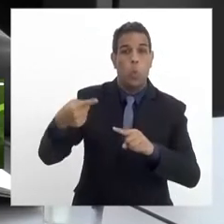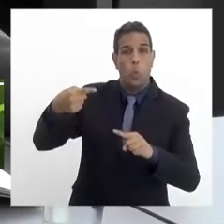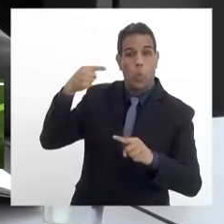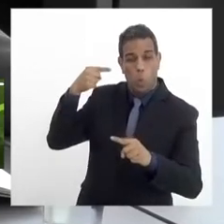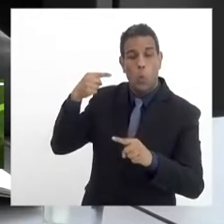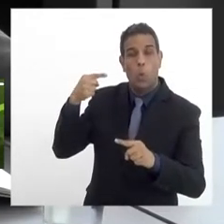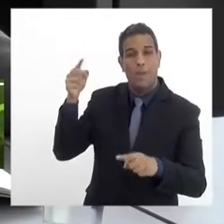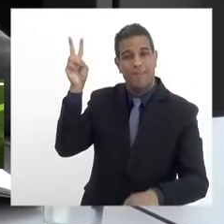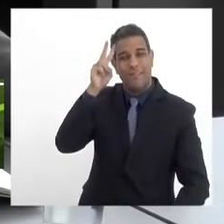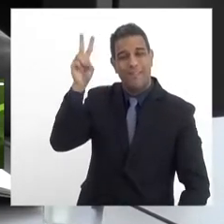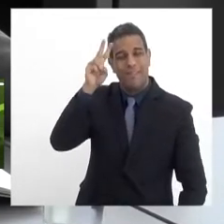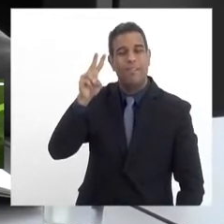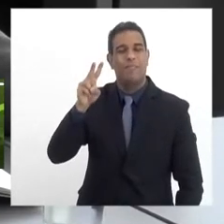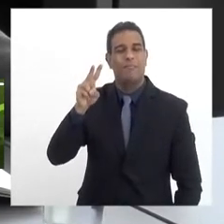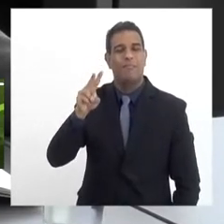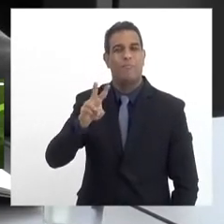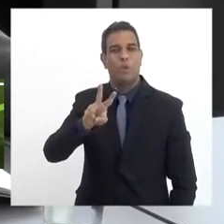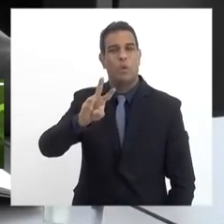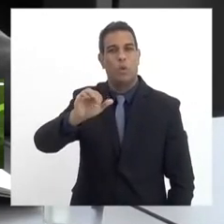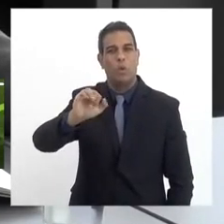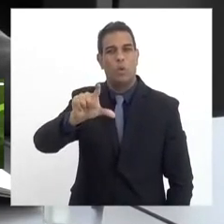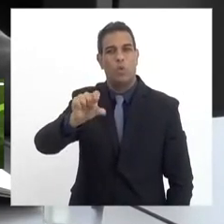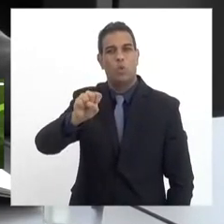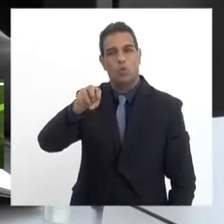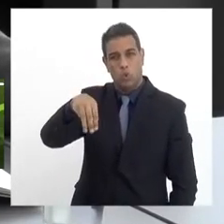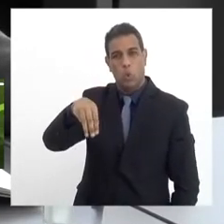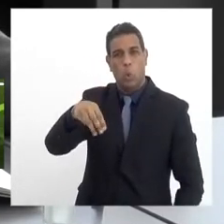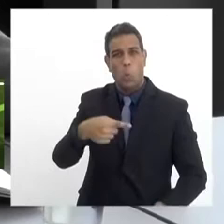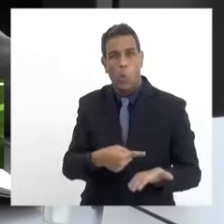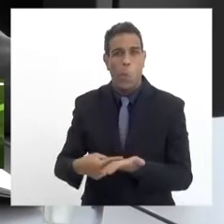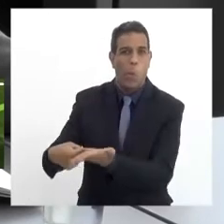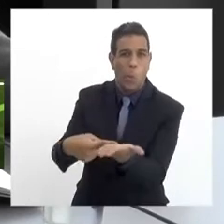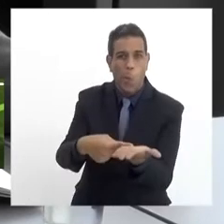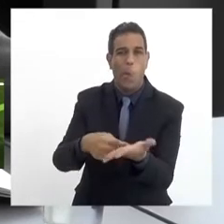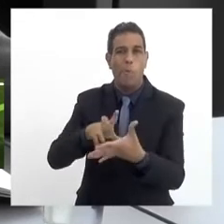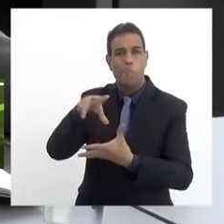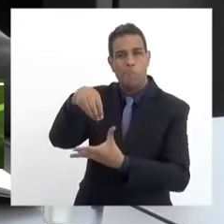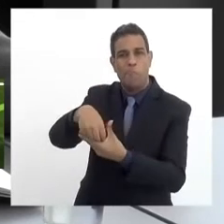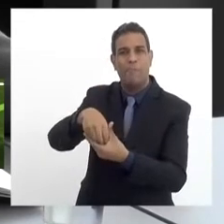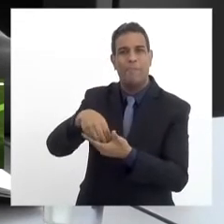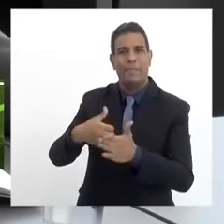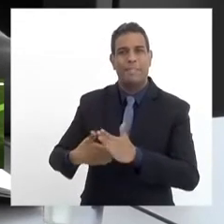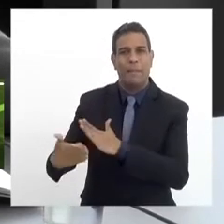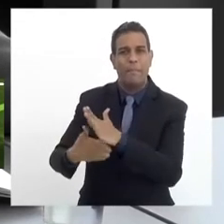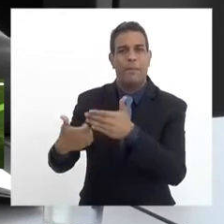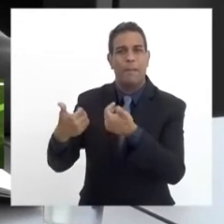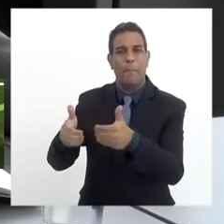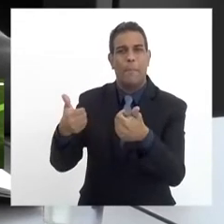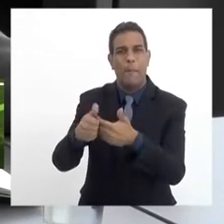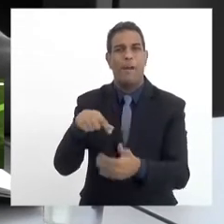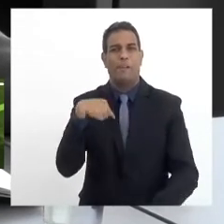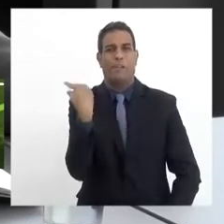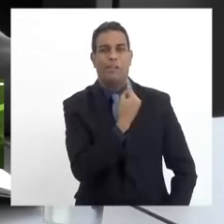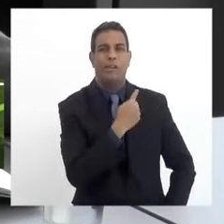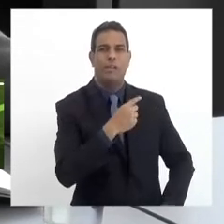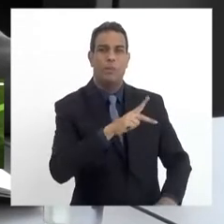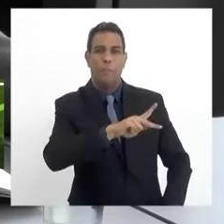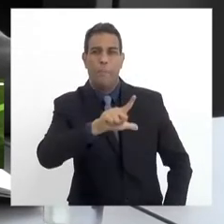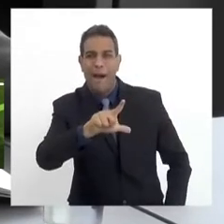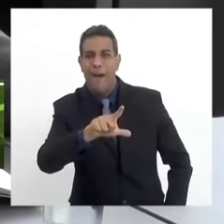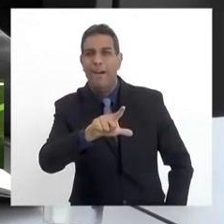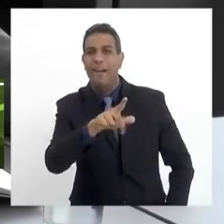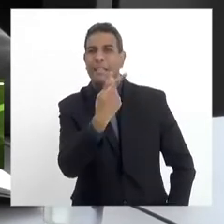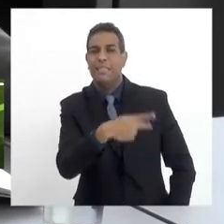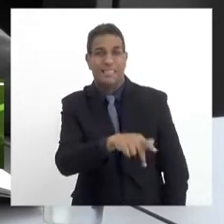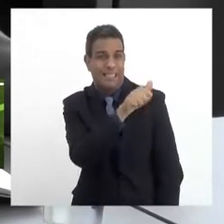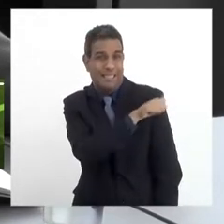Wilson Witzel, né, houve um acordo, nós fizemos esse projeto de lei, só